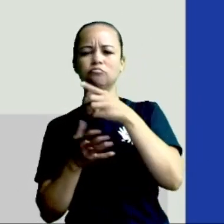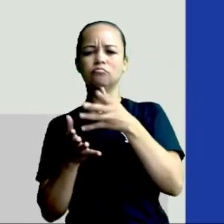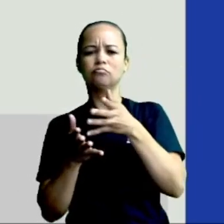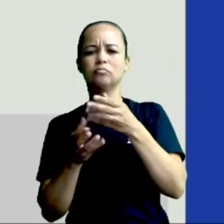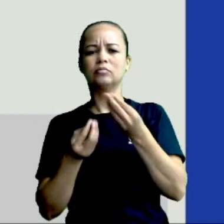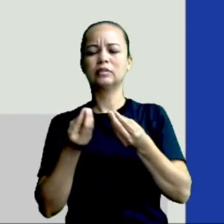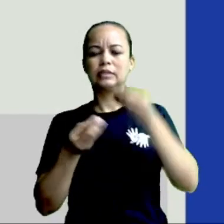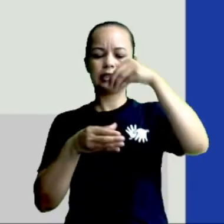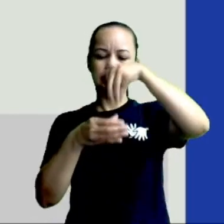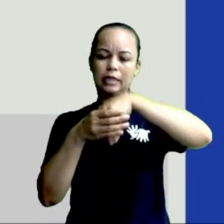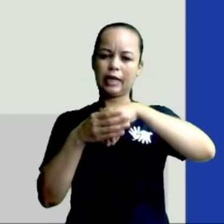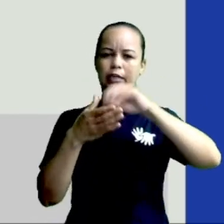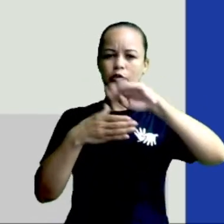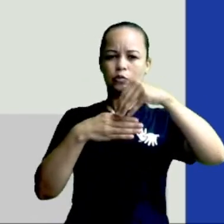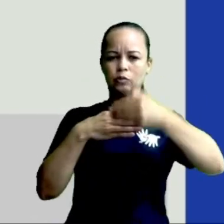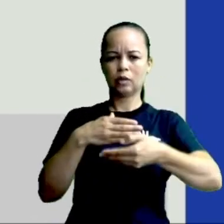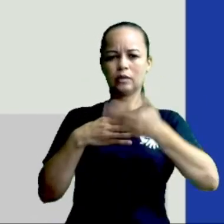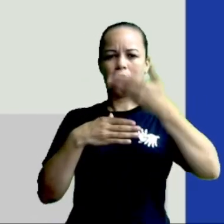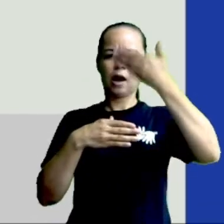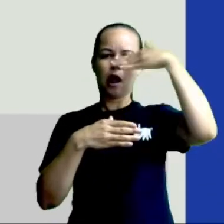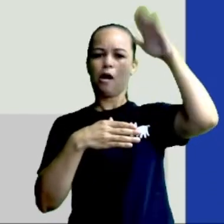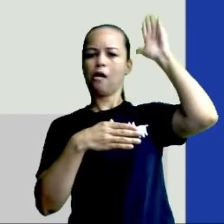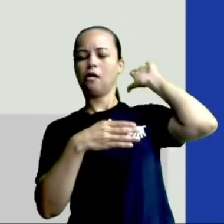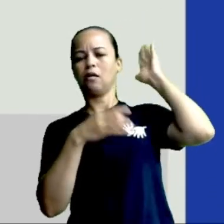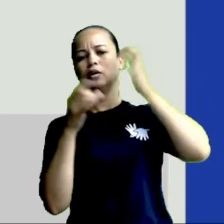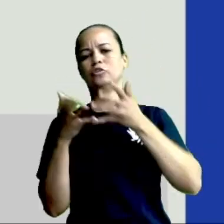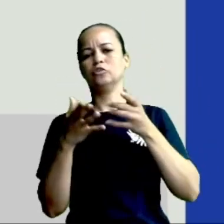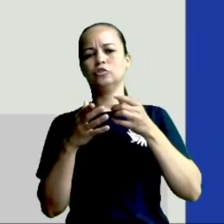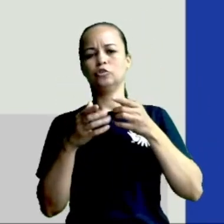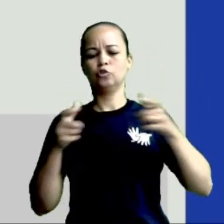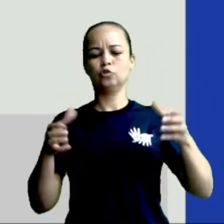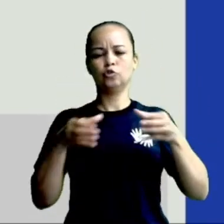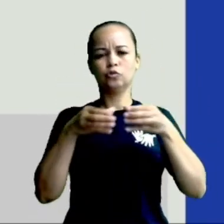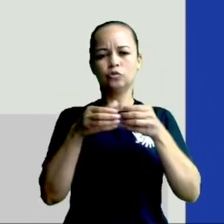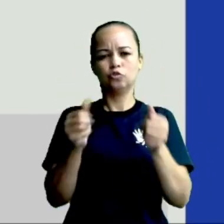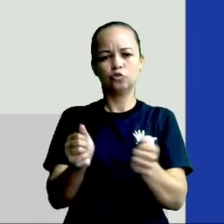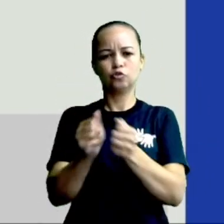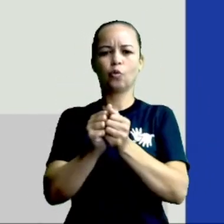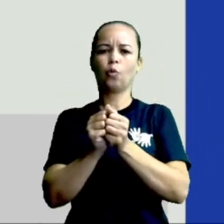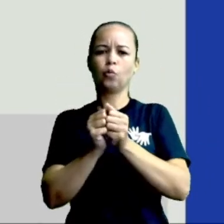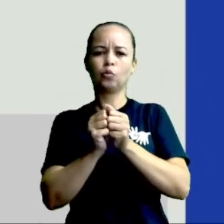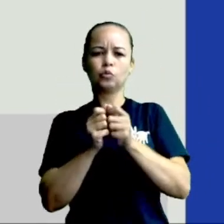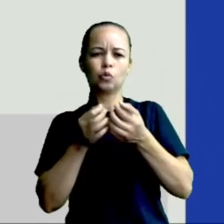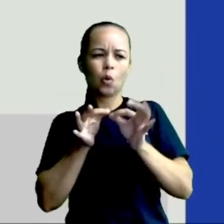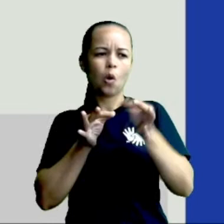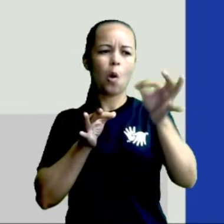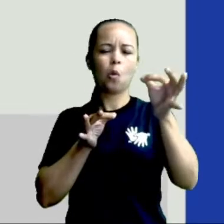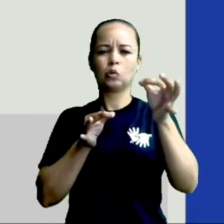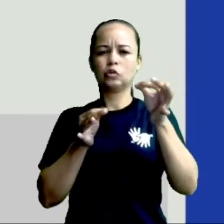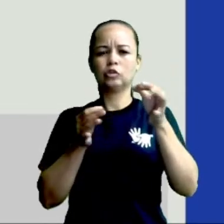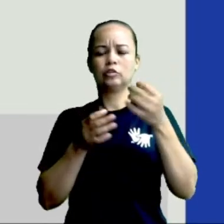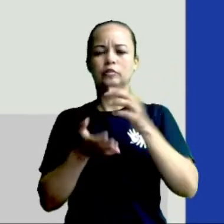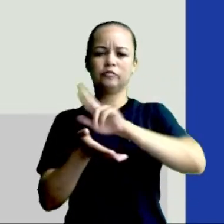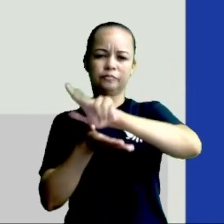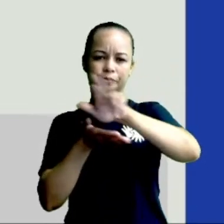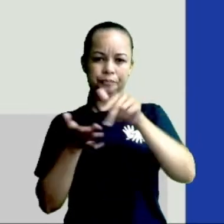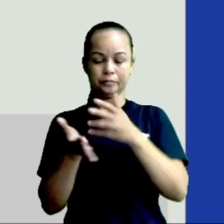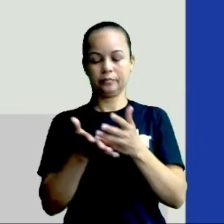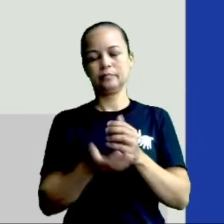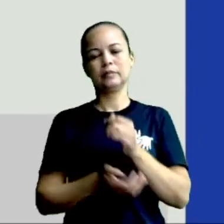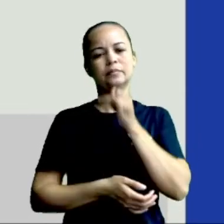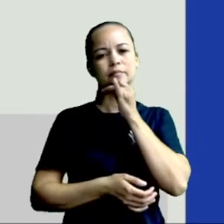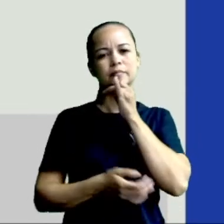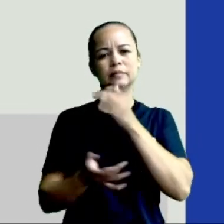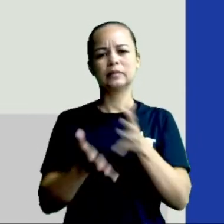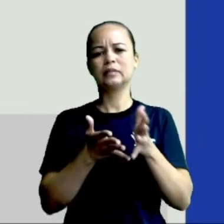defronte, dentro, detrás, junto, longe, onde, entre outros. Por exemplo, para chegar ao meu destino,